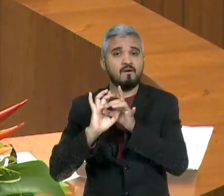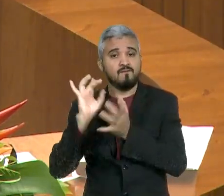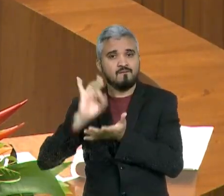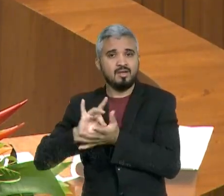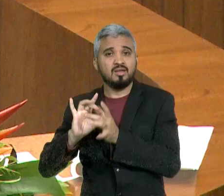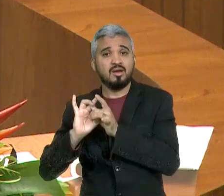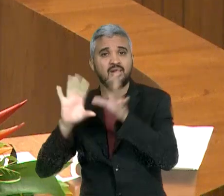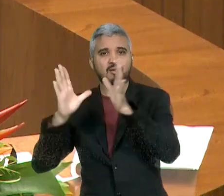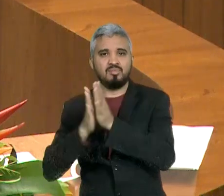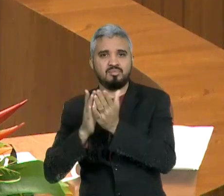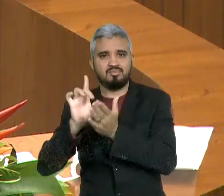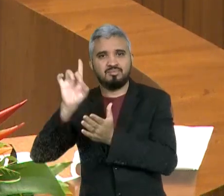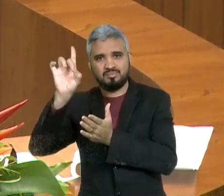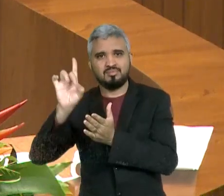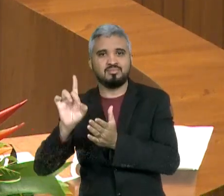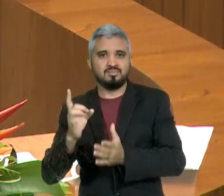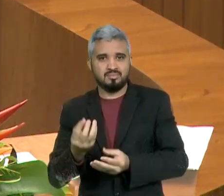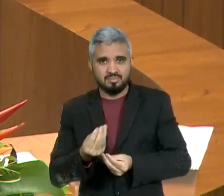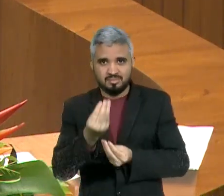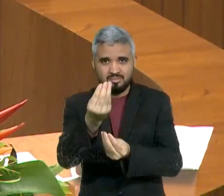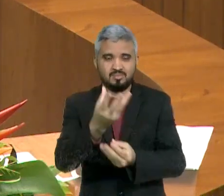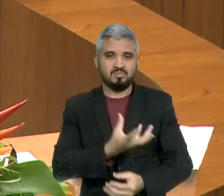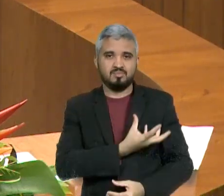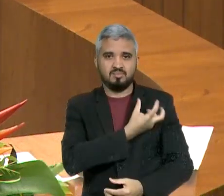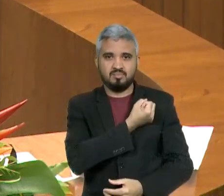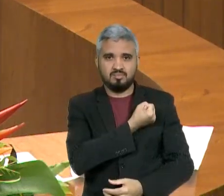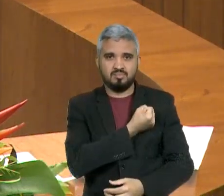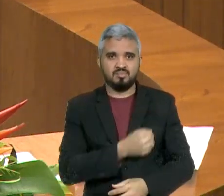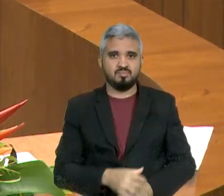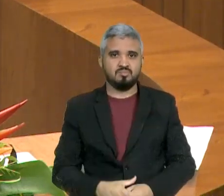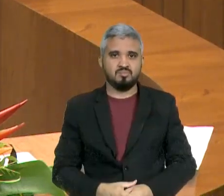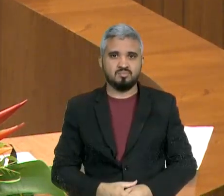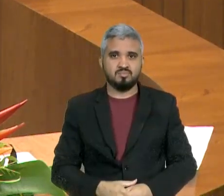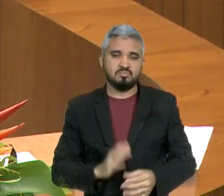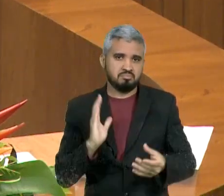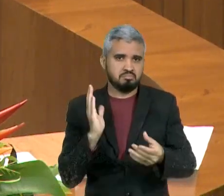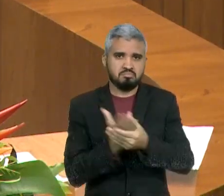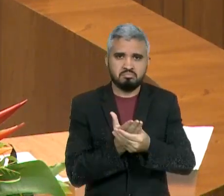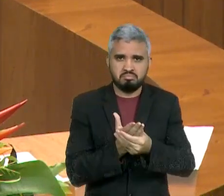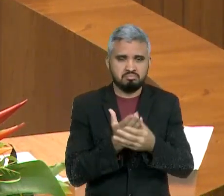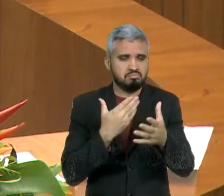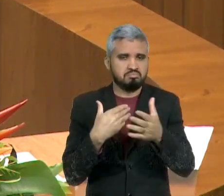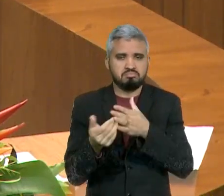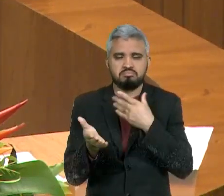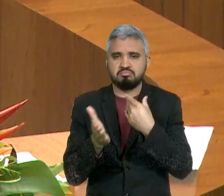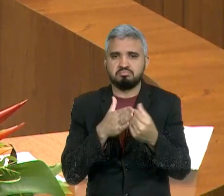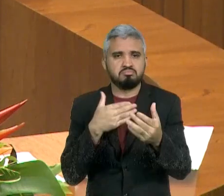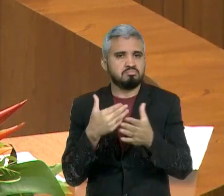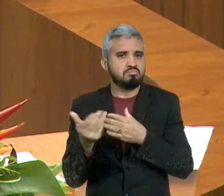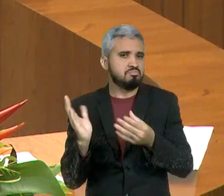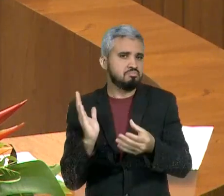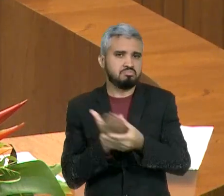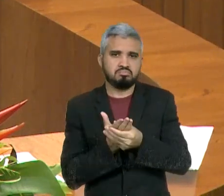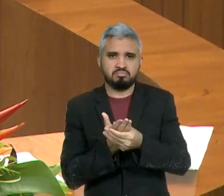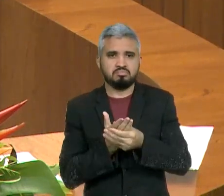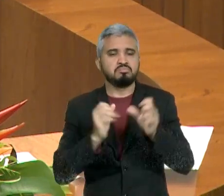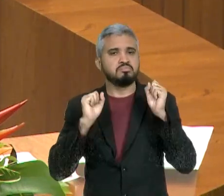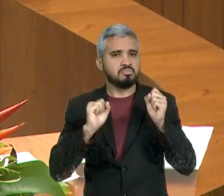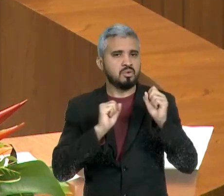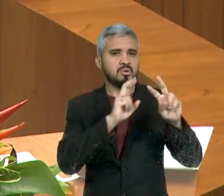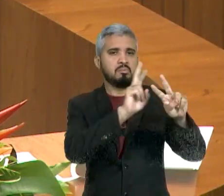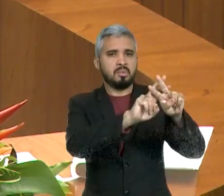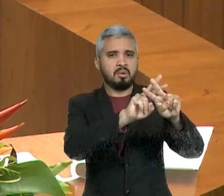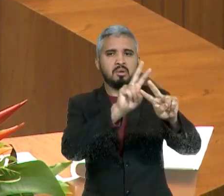salvação. Doa a quem doer. Leve o processo que levar. Sejam em quantas prisões